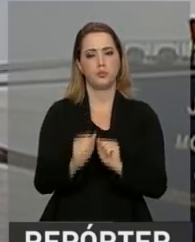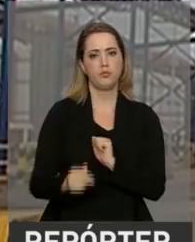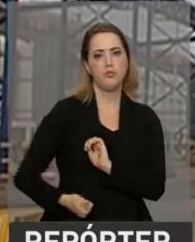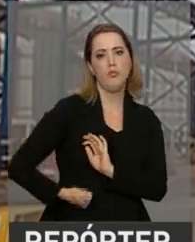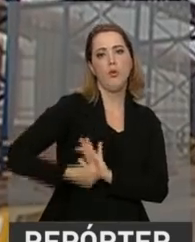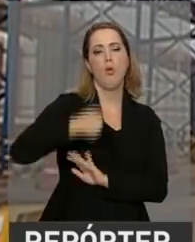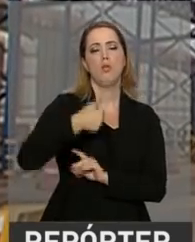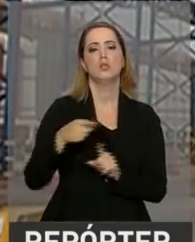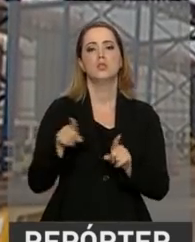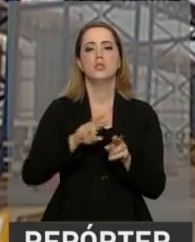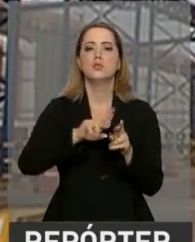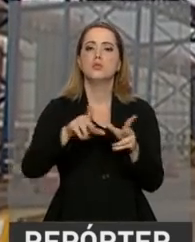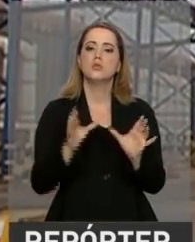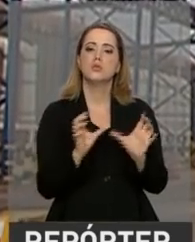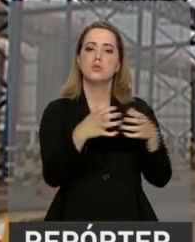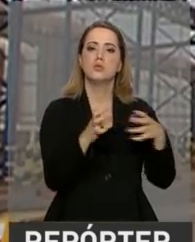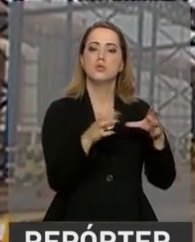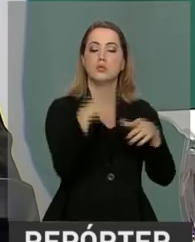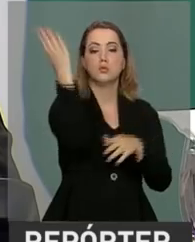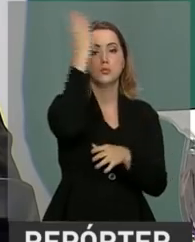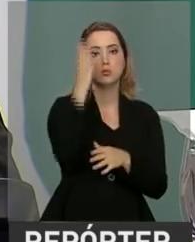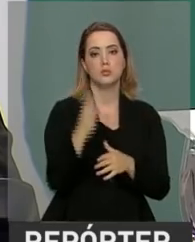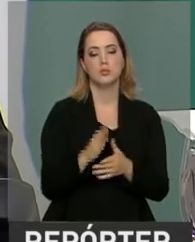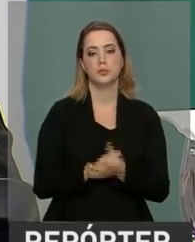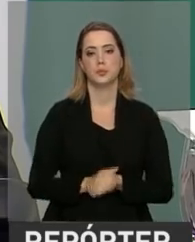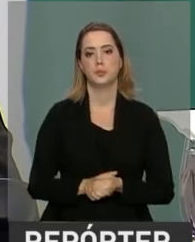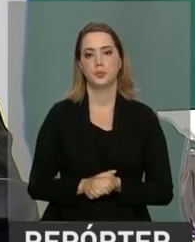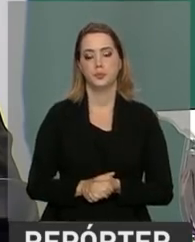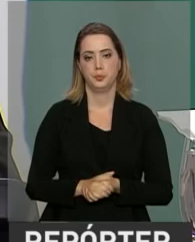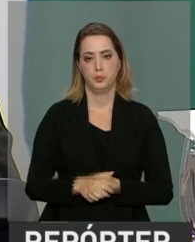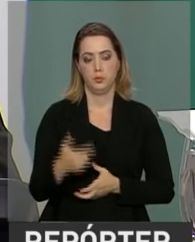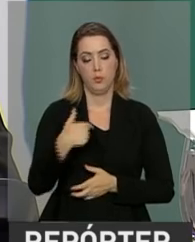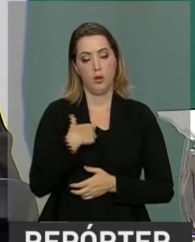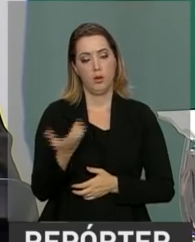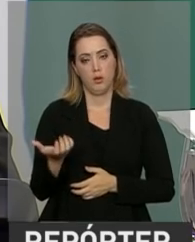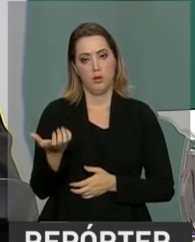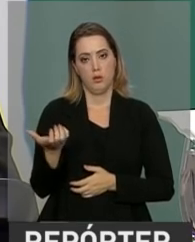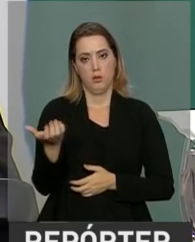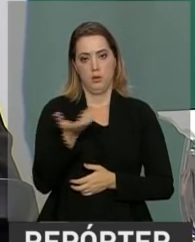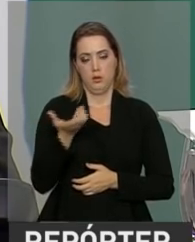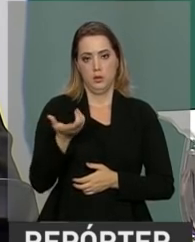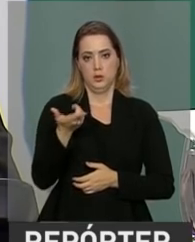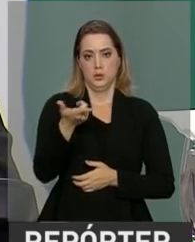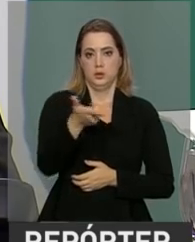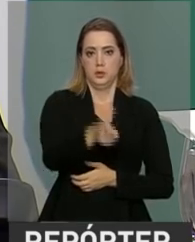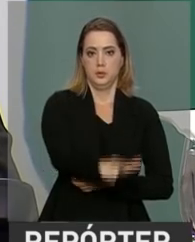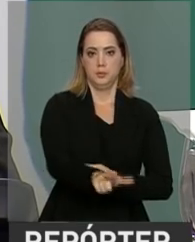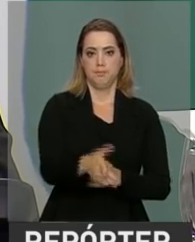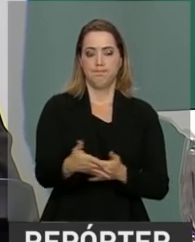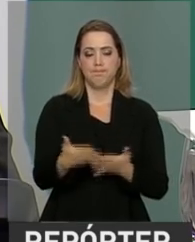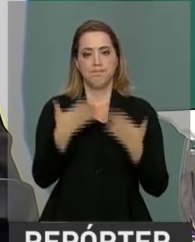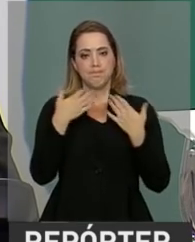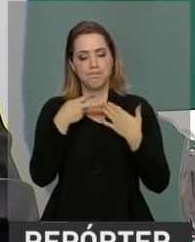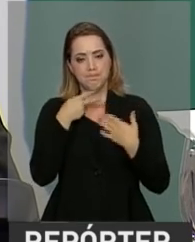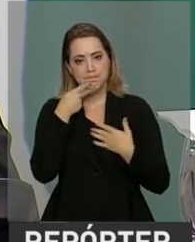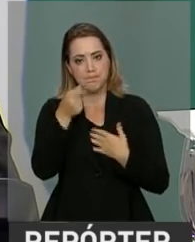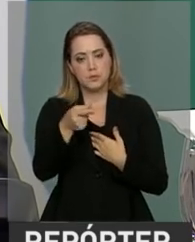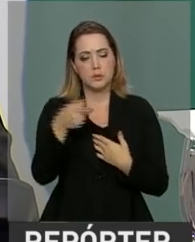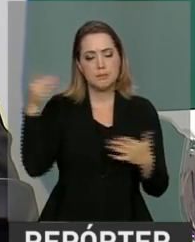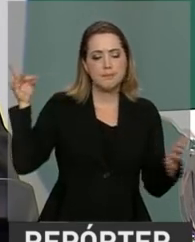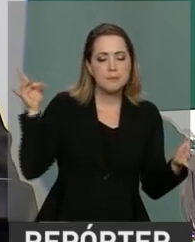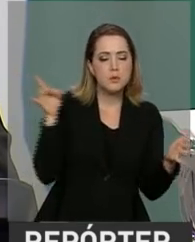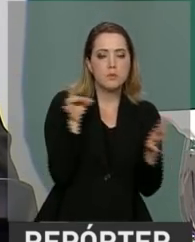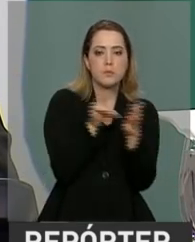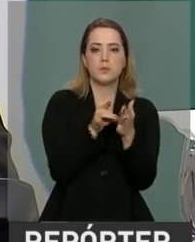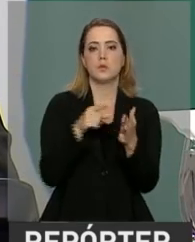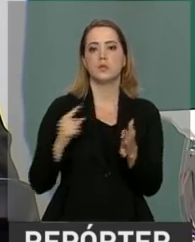positivos em diferentes áreas no Brasil. Eu quero mais uma vez ter expressar a convicção de que